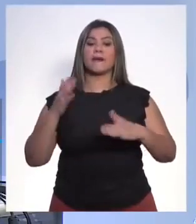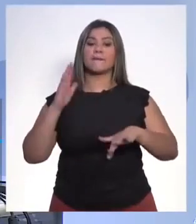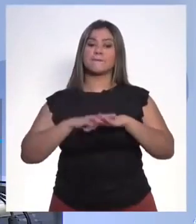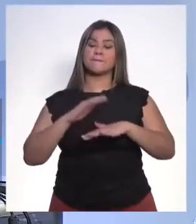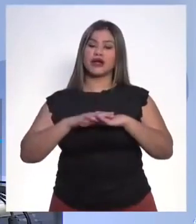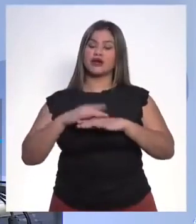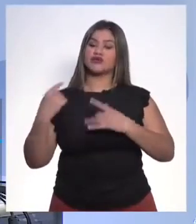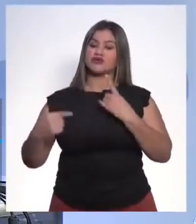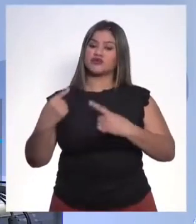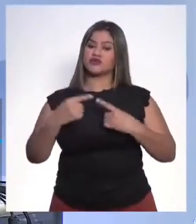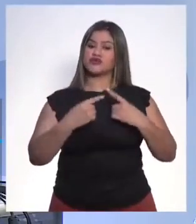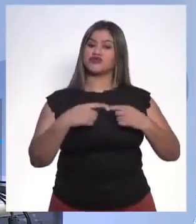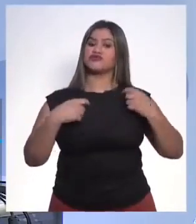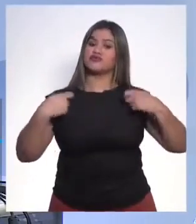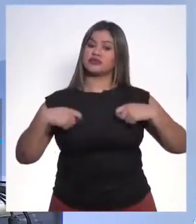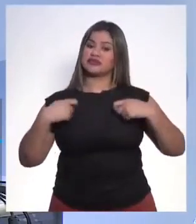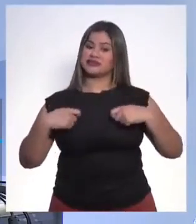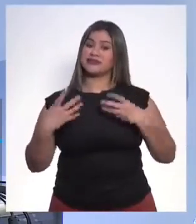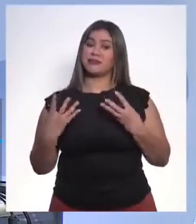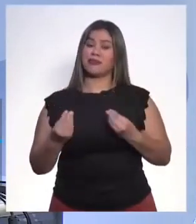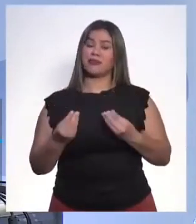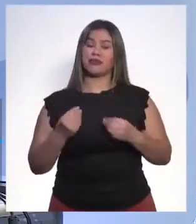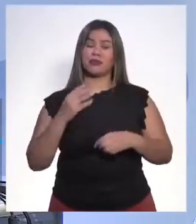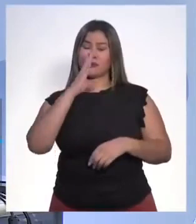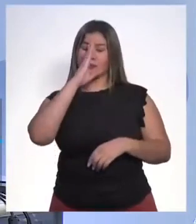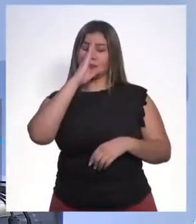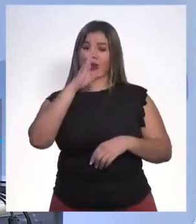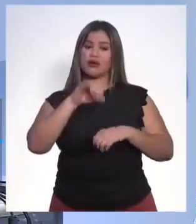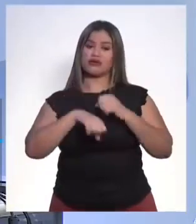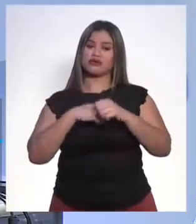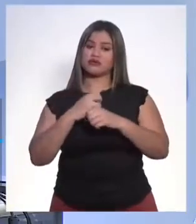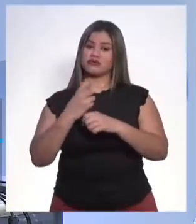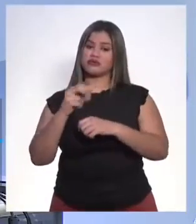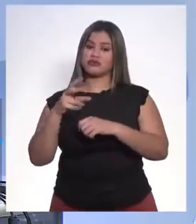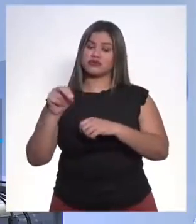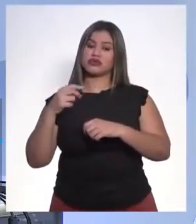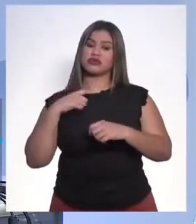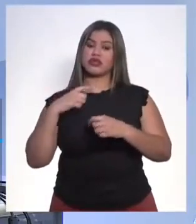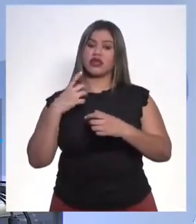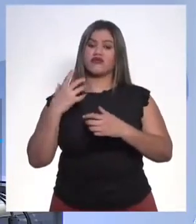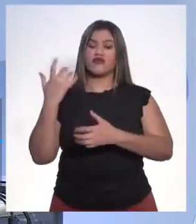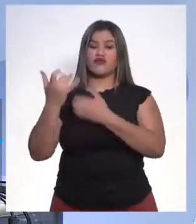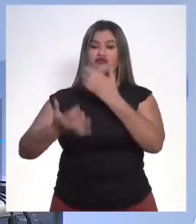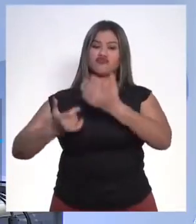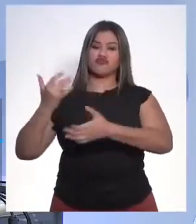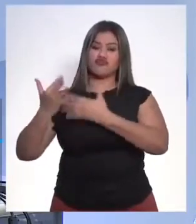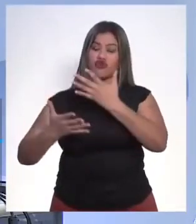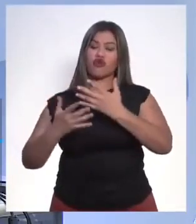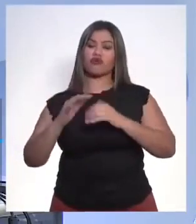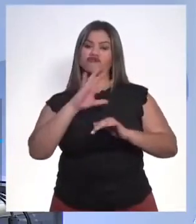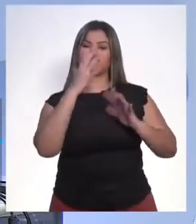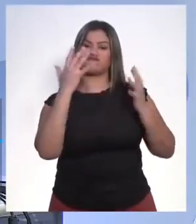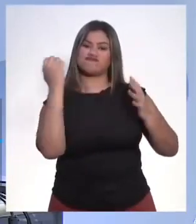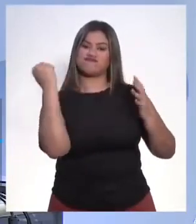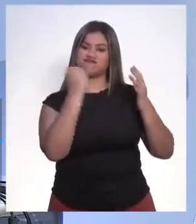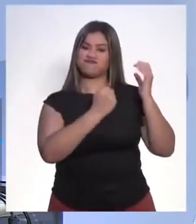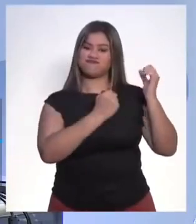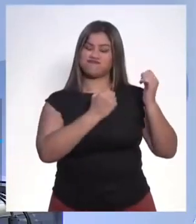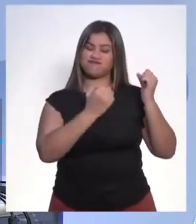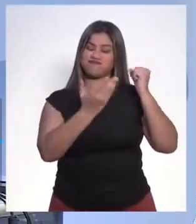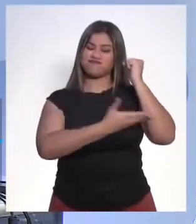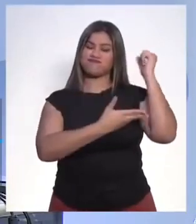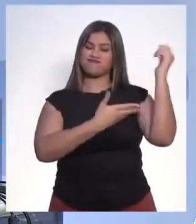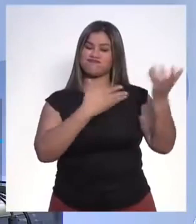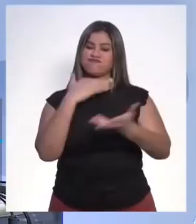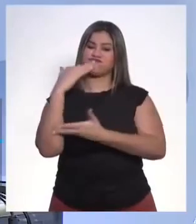que discutir, e muito, principalmente esse ano. Tivemos lá as queimas, certo? O desmatamento, aí falamos muito